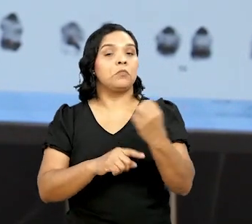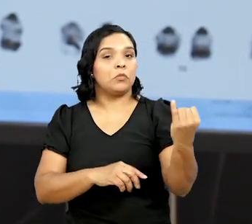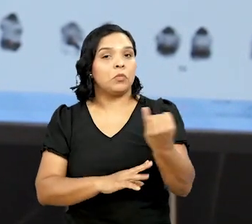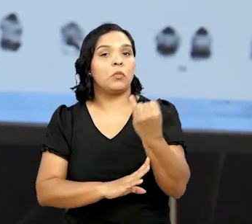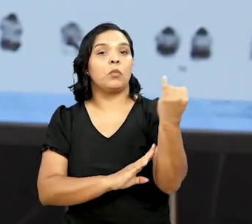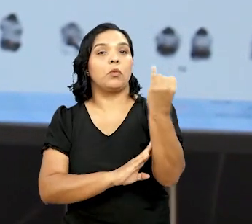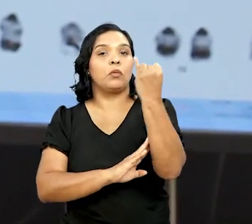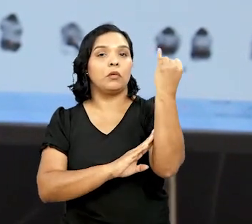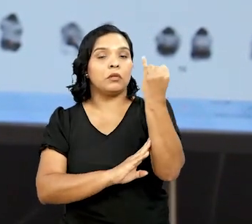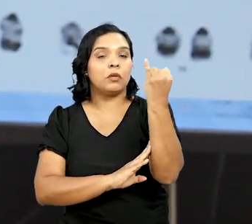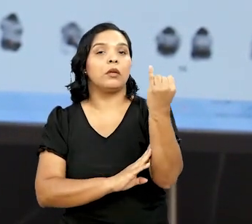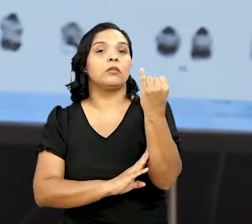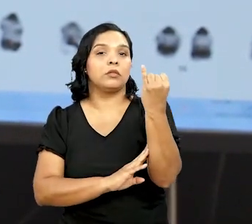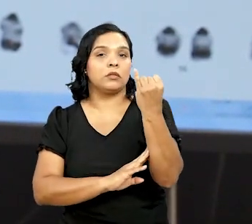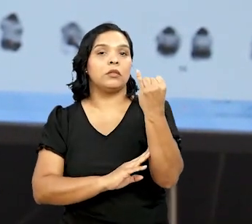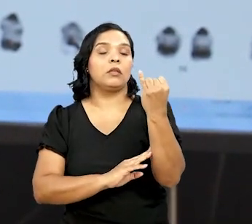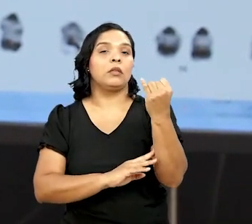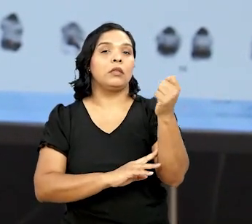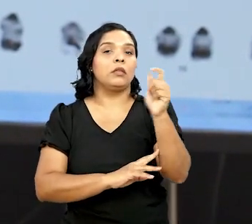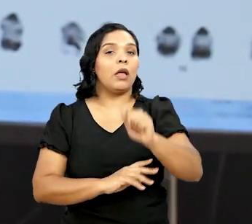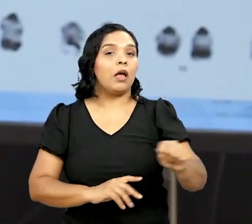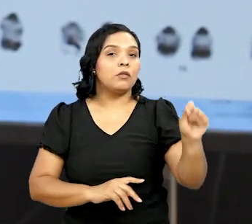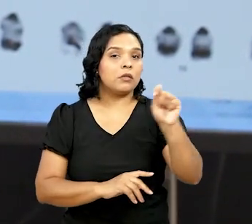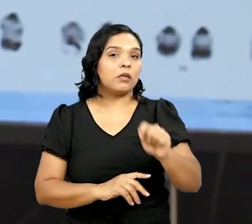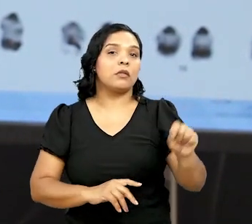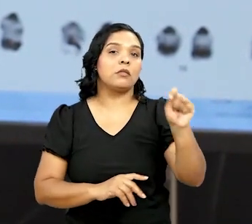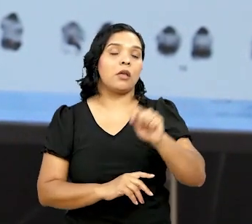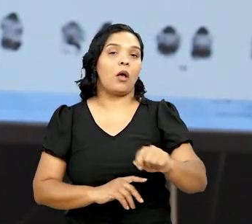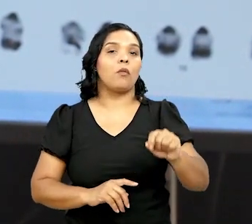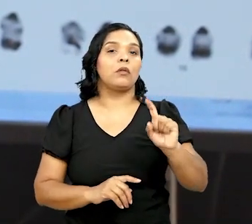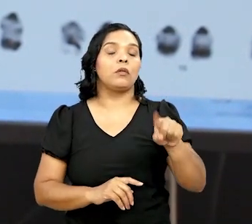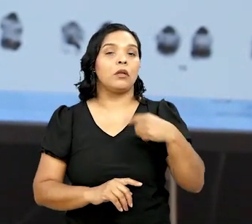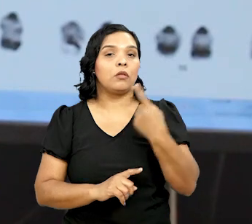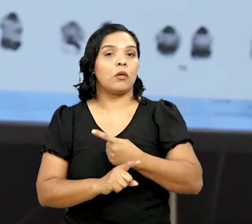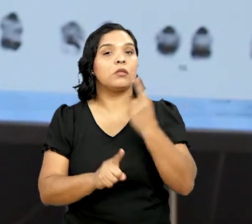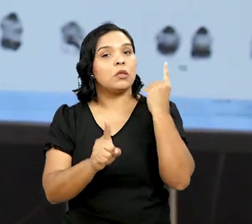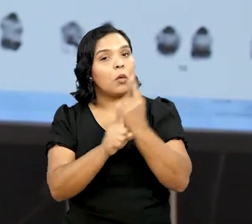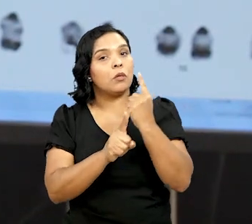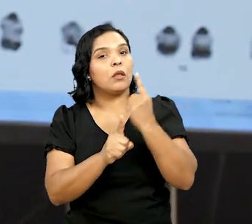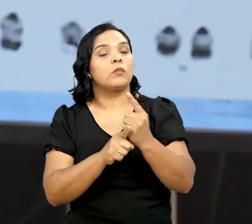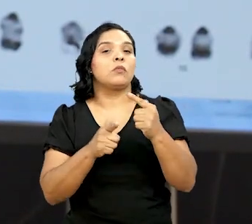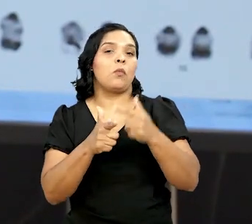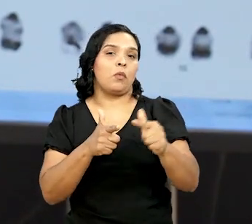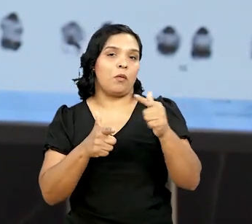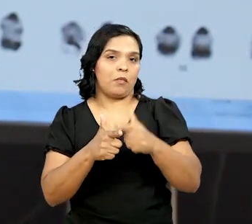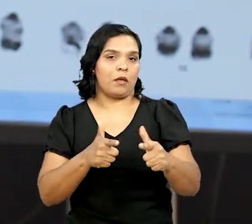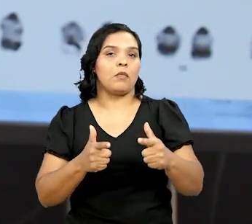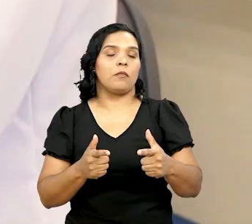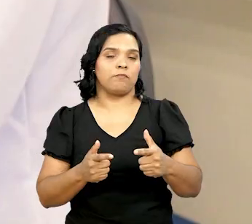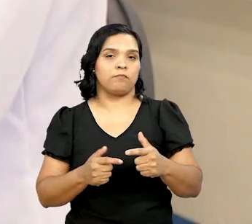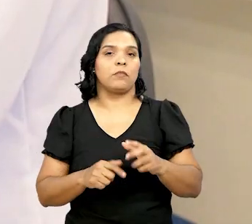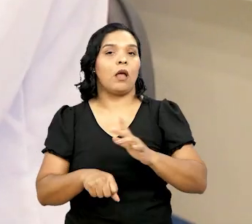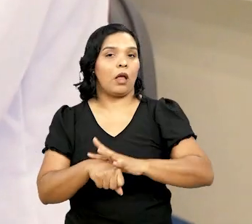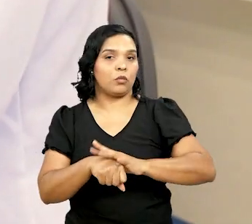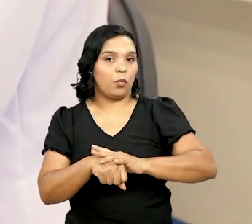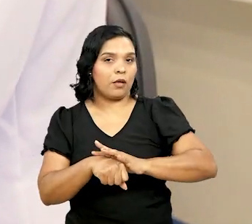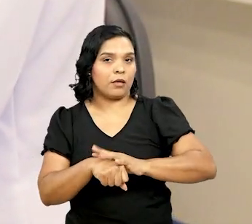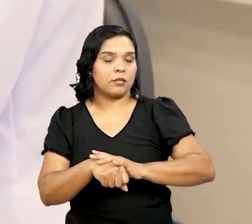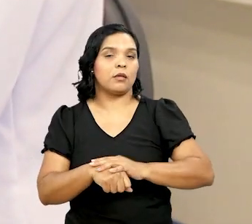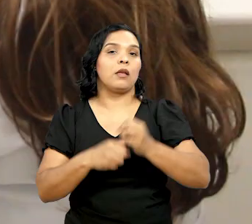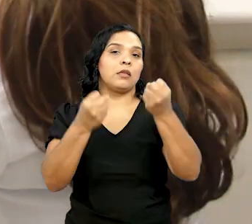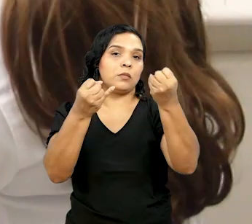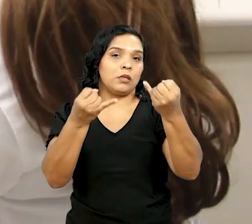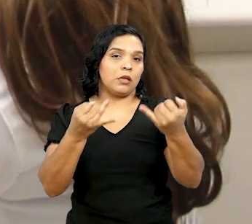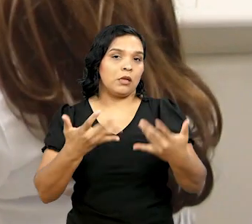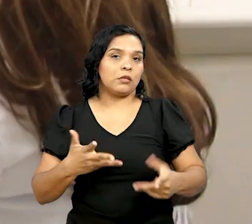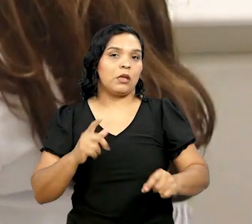bastante importantes e sugestivos da associação que nós já encontramos epidemiologicamente. Segundo os